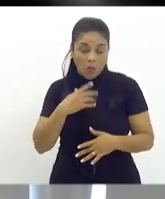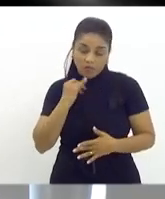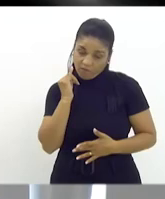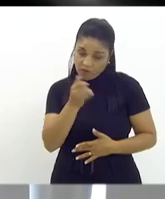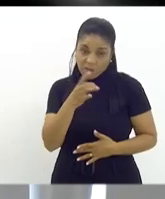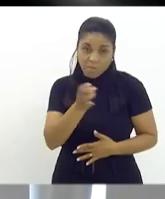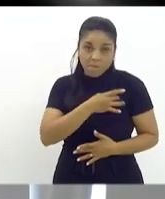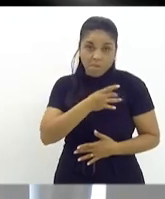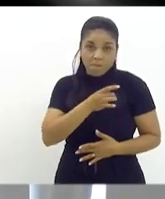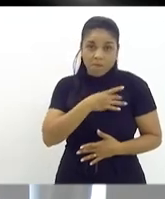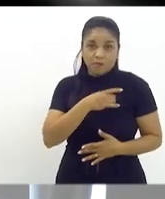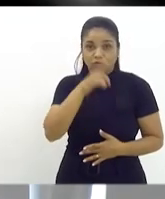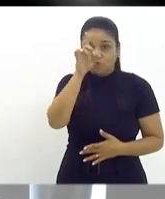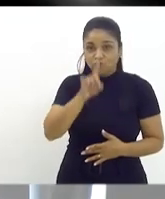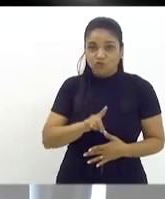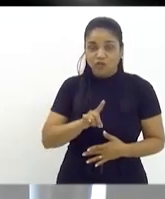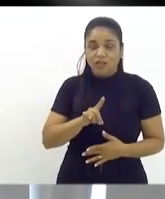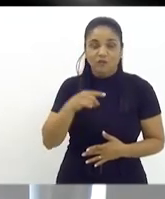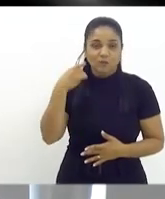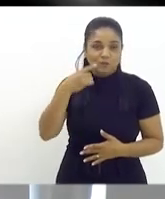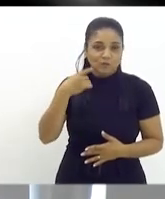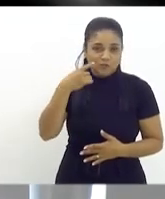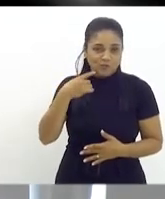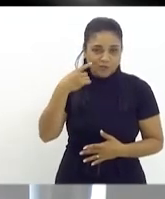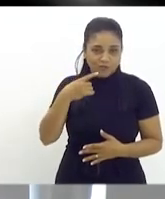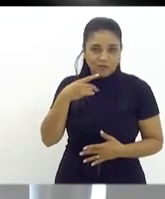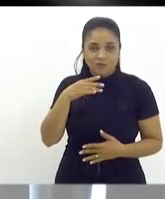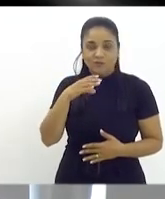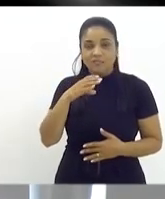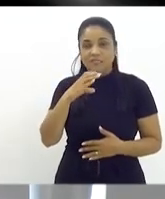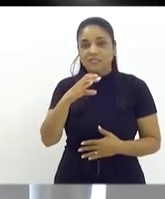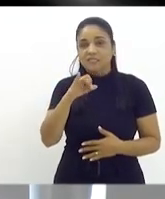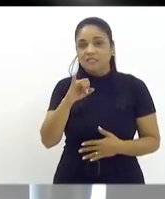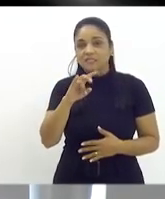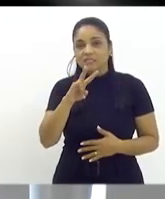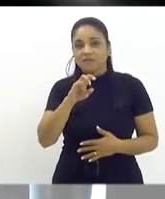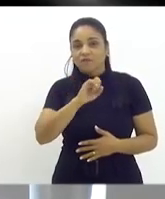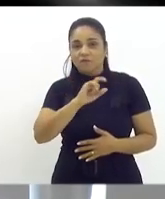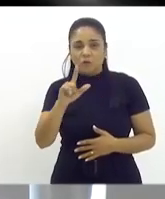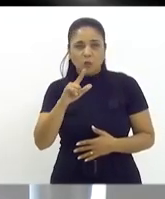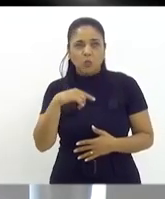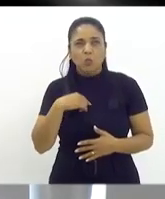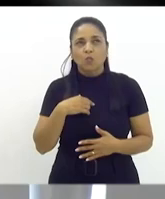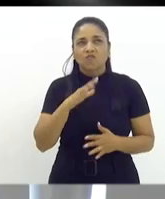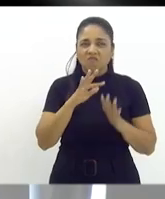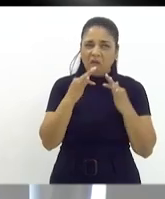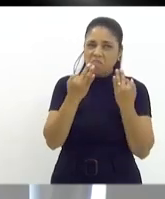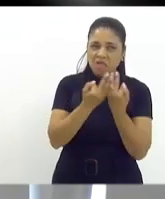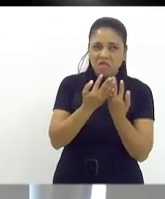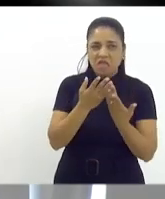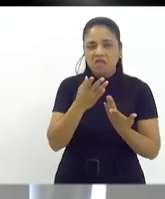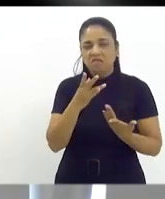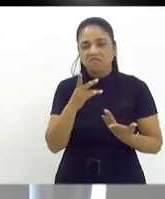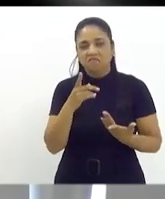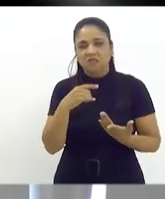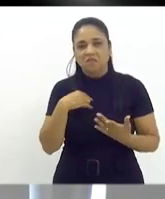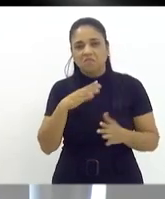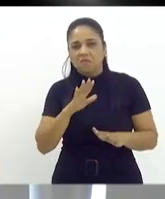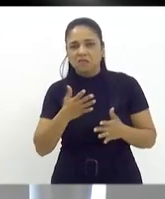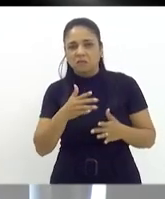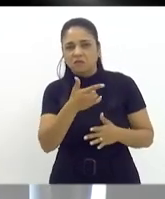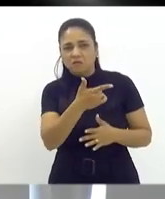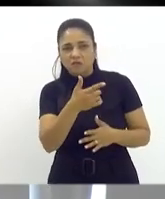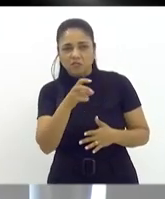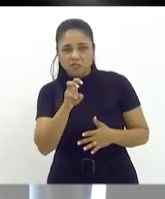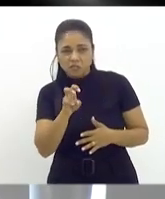porque eu trabalhei muito tempo com direito civil com direito de família eu acho que eu tenho devo ter em torno mais ou menos de uns 25 anos